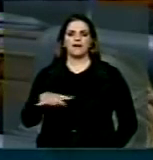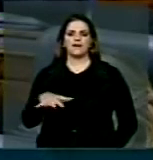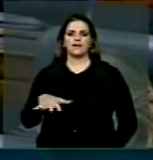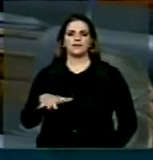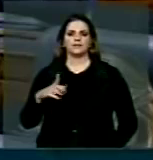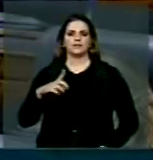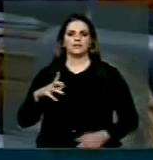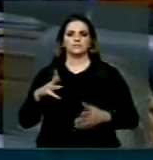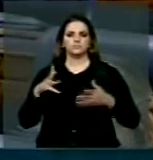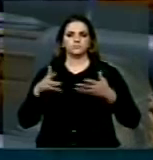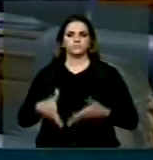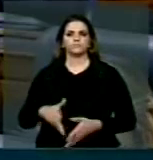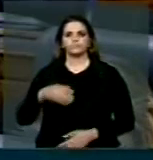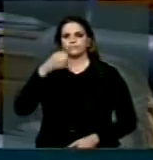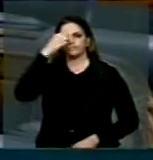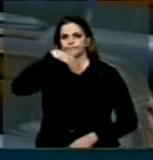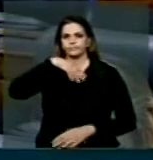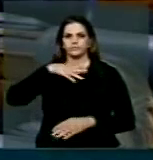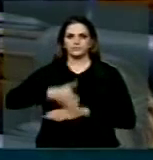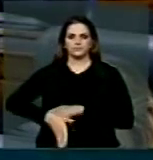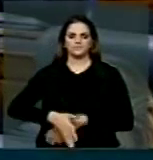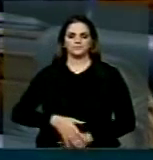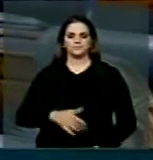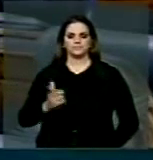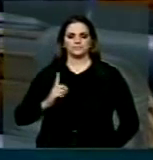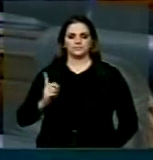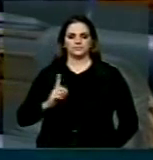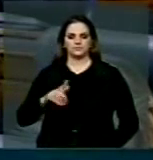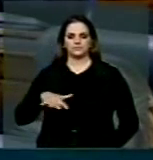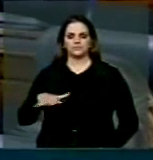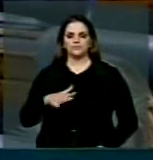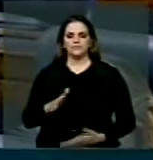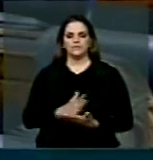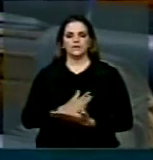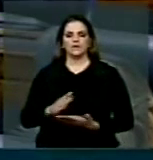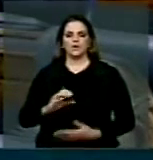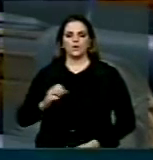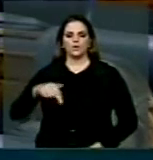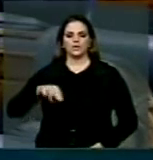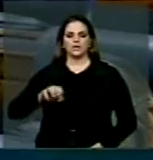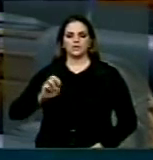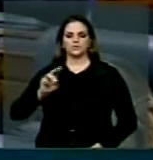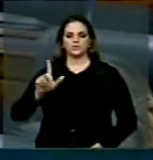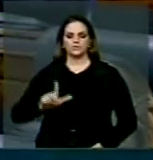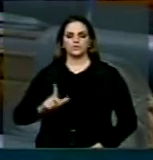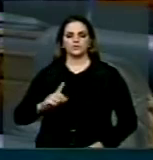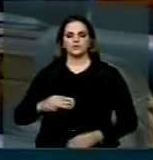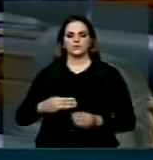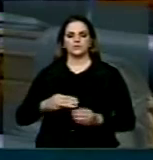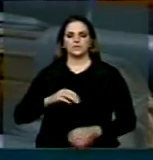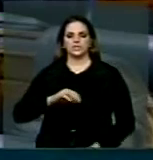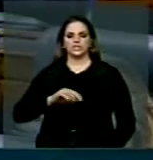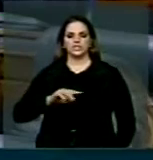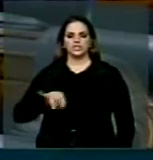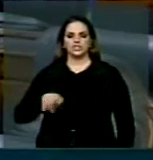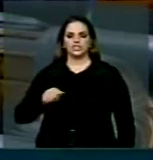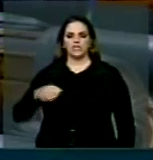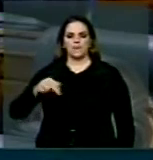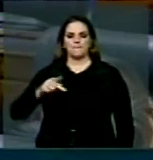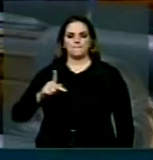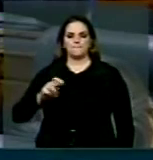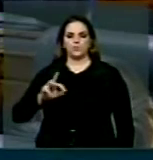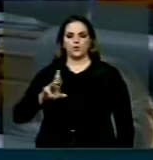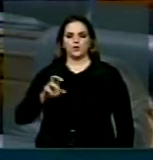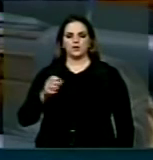ocupadas e invadidas. Nós estamos com áreas de conflito no Cone Sul, no município de Japorã, onde mais